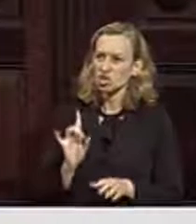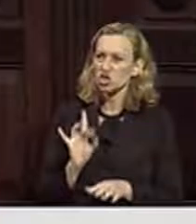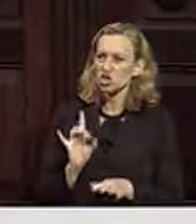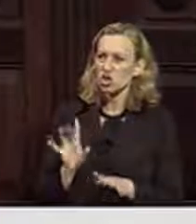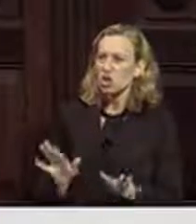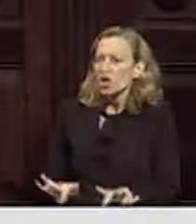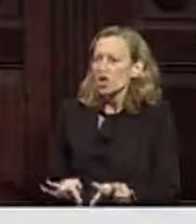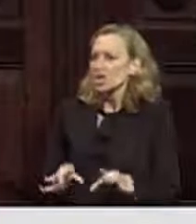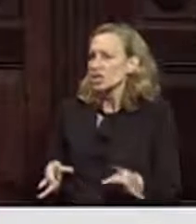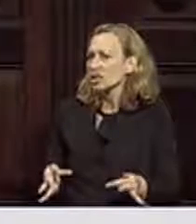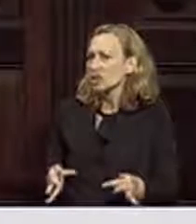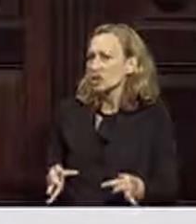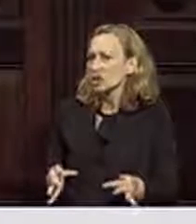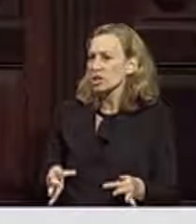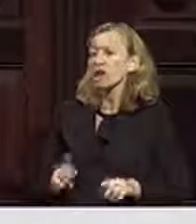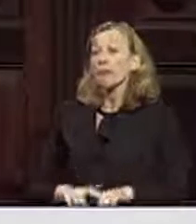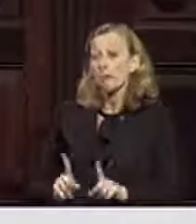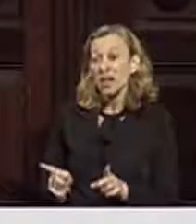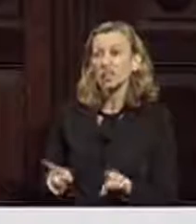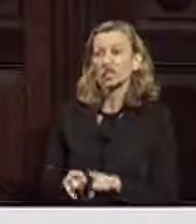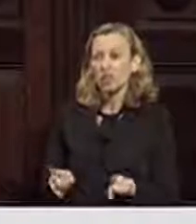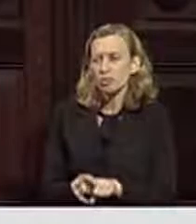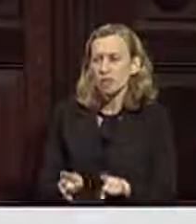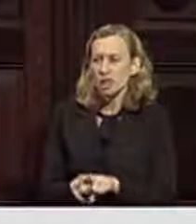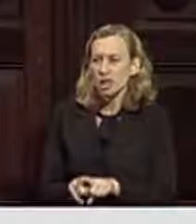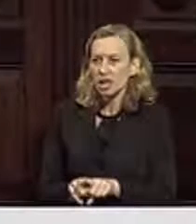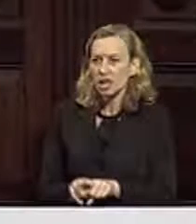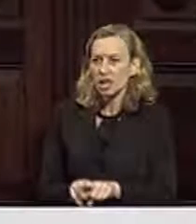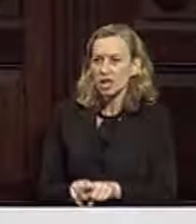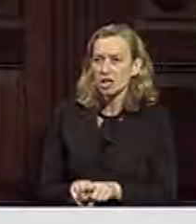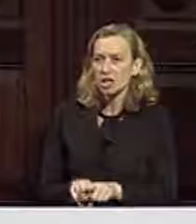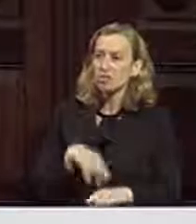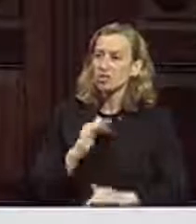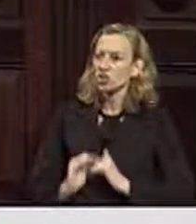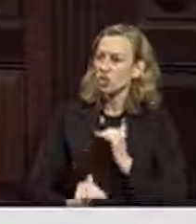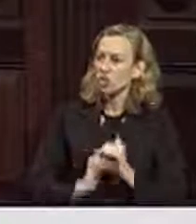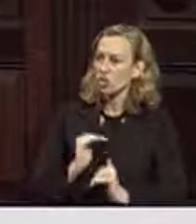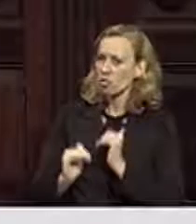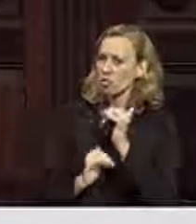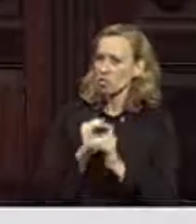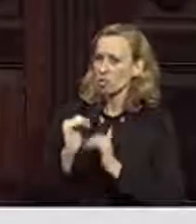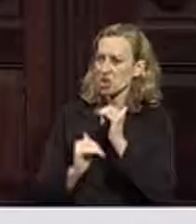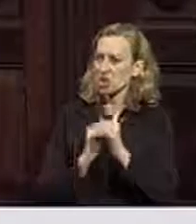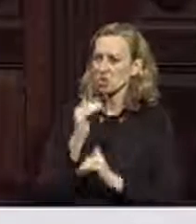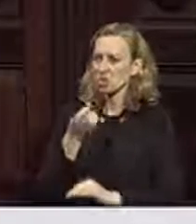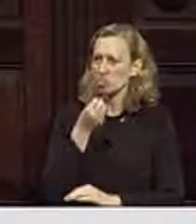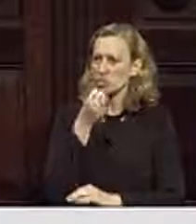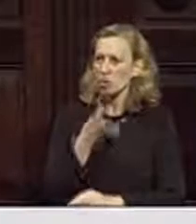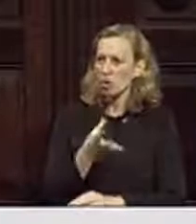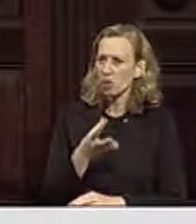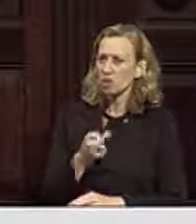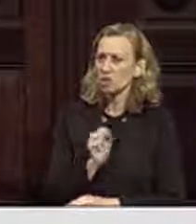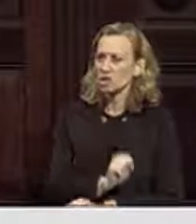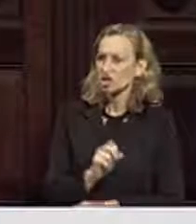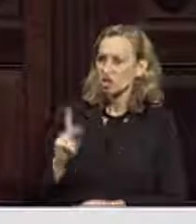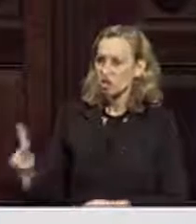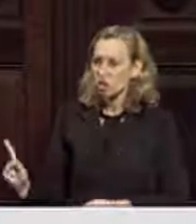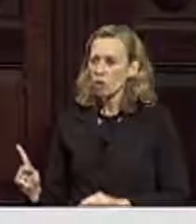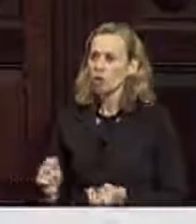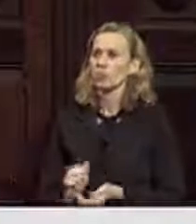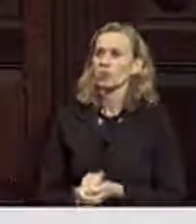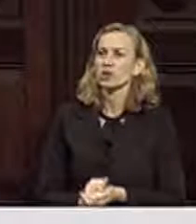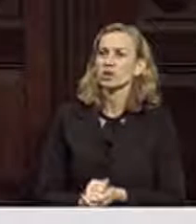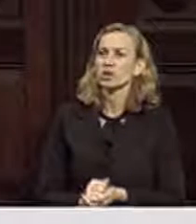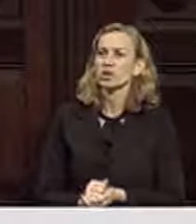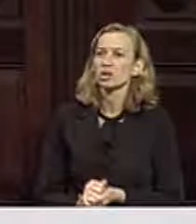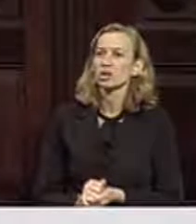metal mecânico, mas que também é um polo audiovisual com potencial, que é também um polo cervejeiro com potencial, que